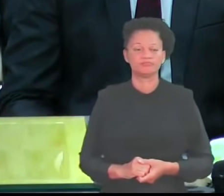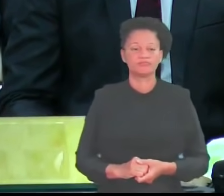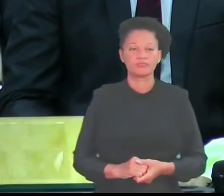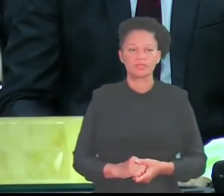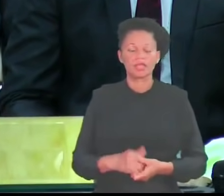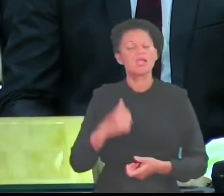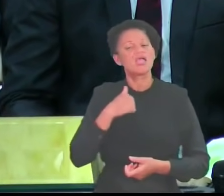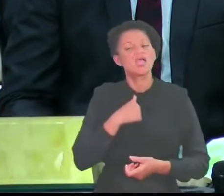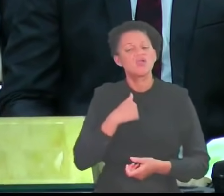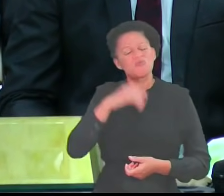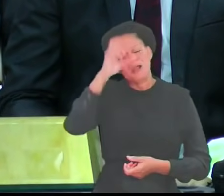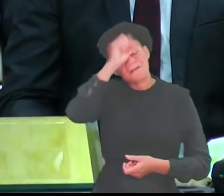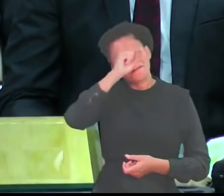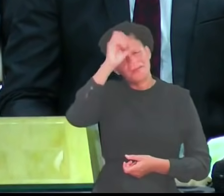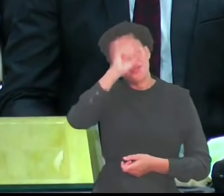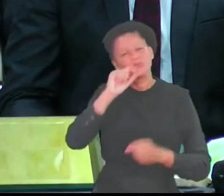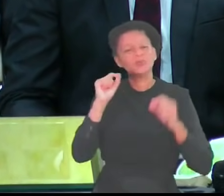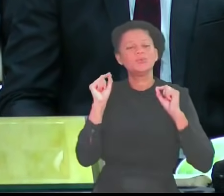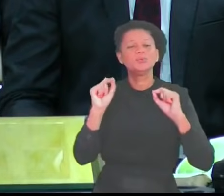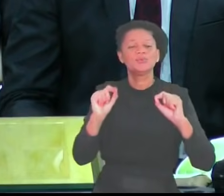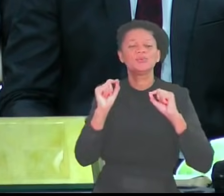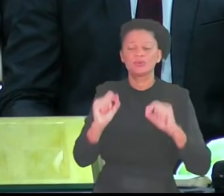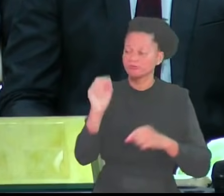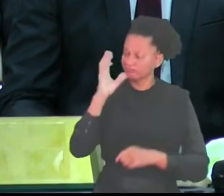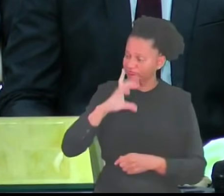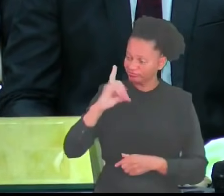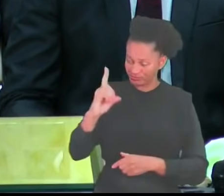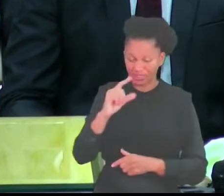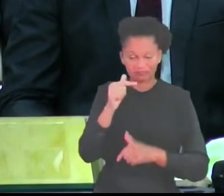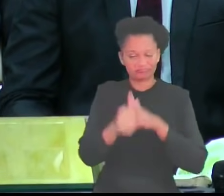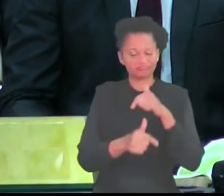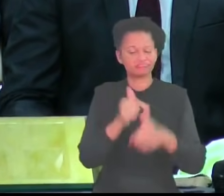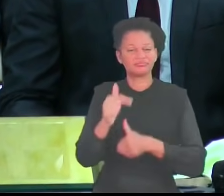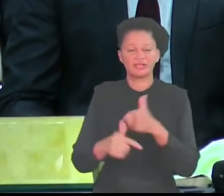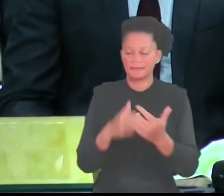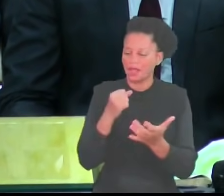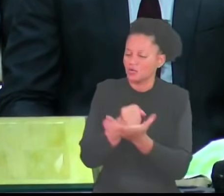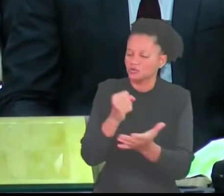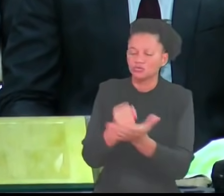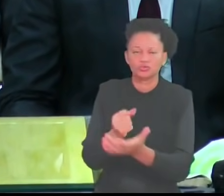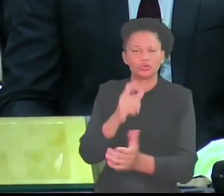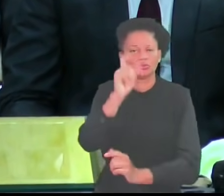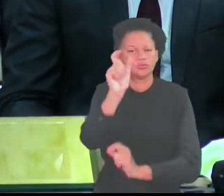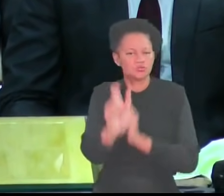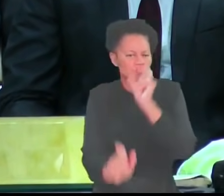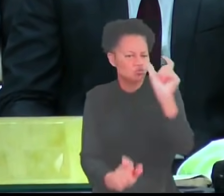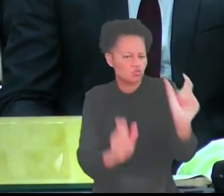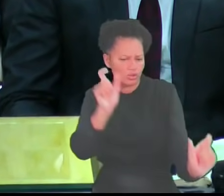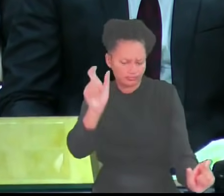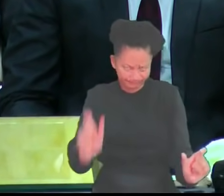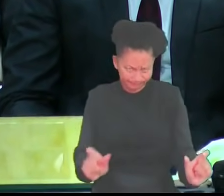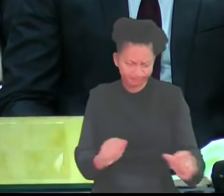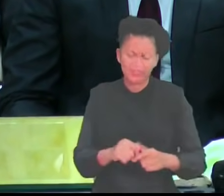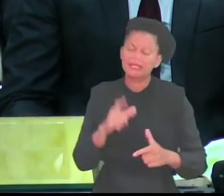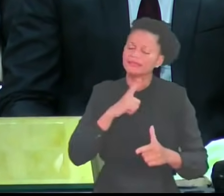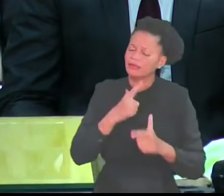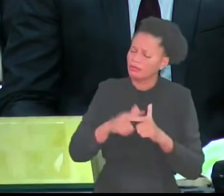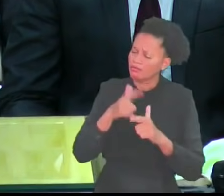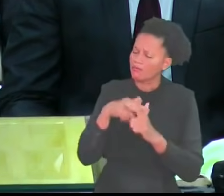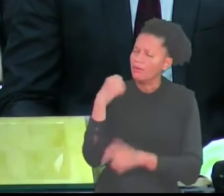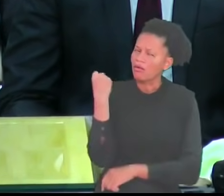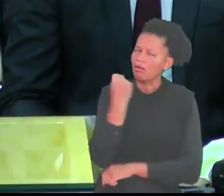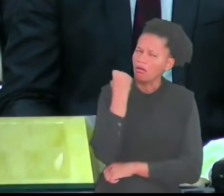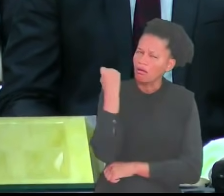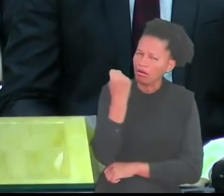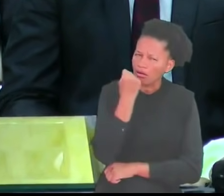Isso eu aprendo aqui, que Deus trabalha em cooperação com o homem. Existe um problema muito grave